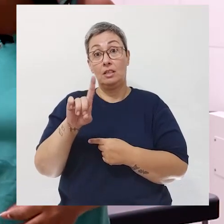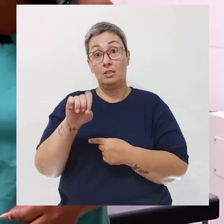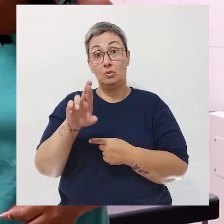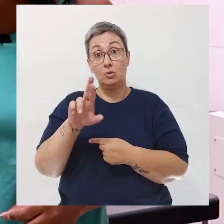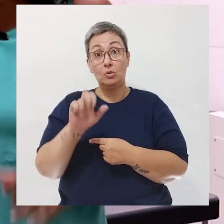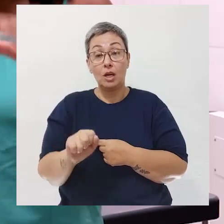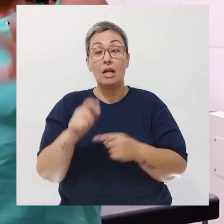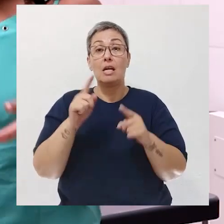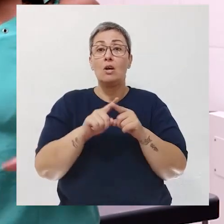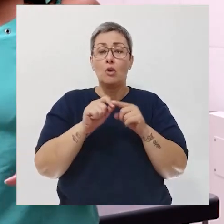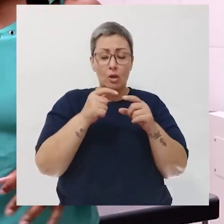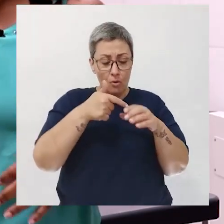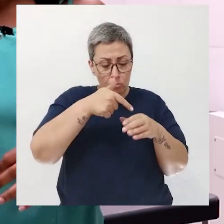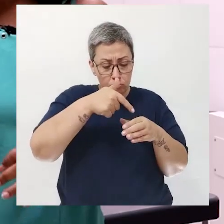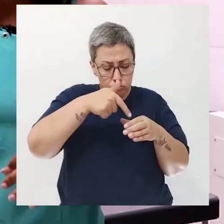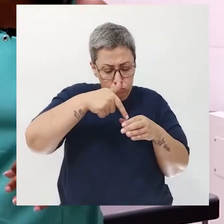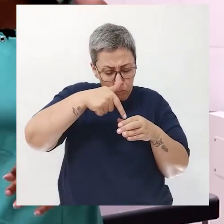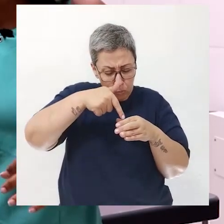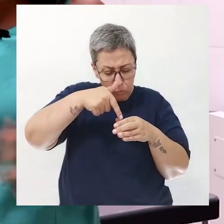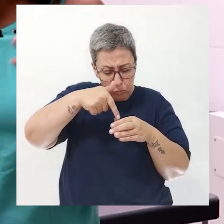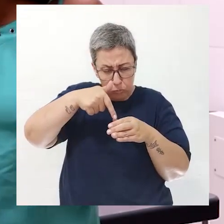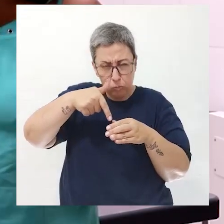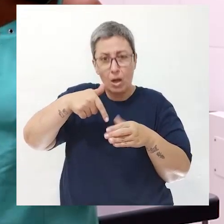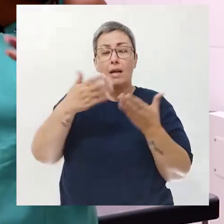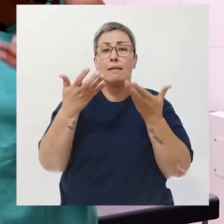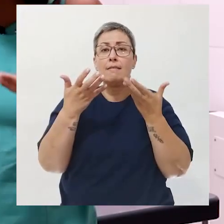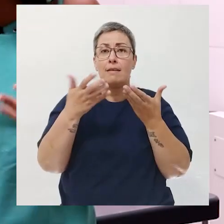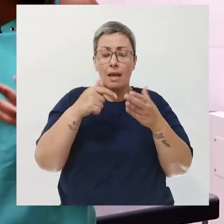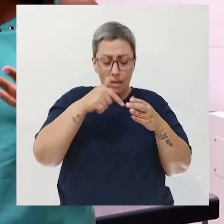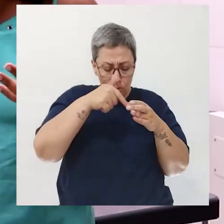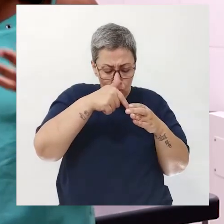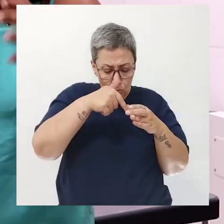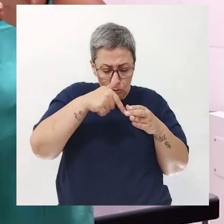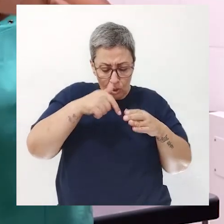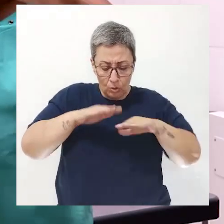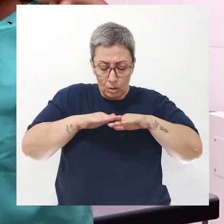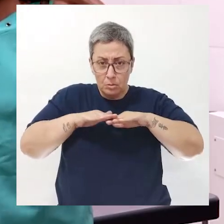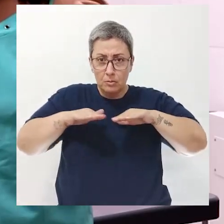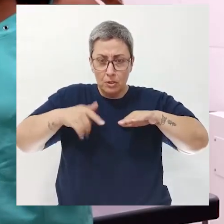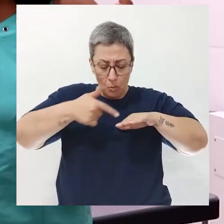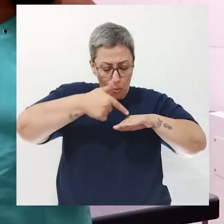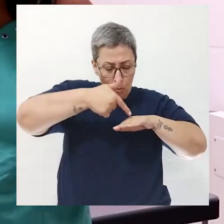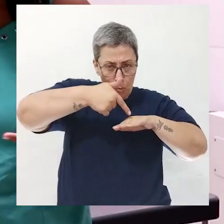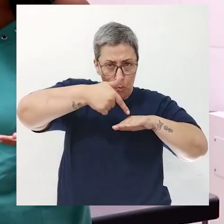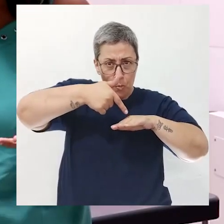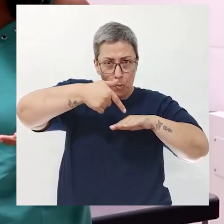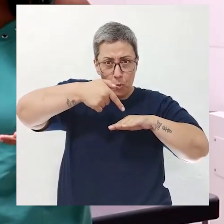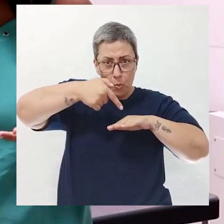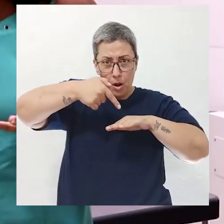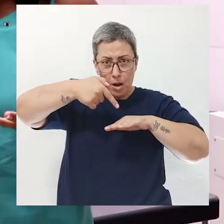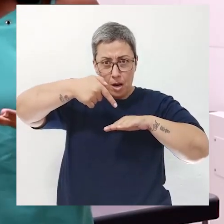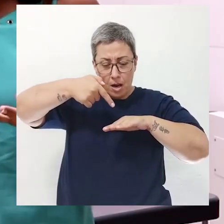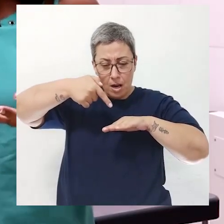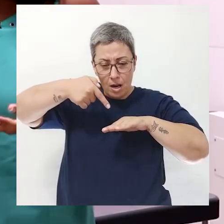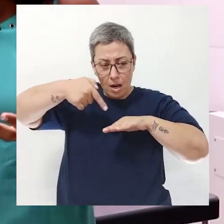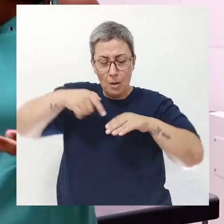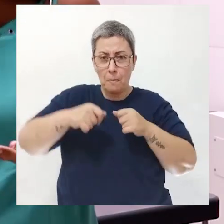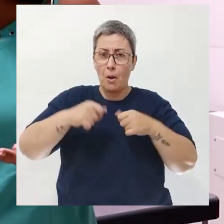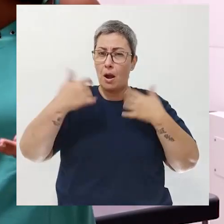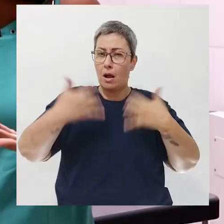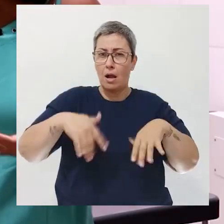duplo feixe. Quando a gente fala de microscopia de varredura, a gente está desejando uma análise da superfície da amostra,